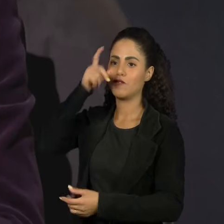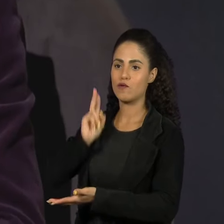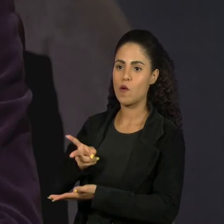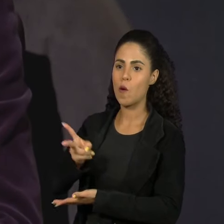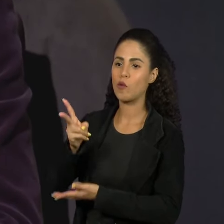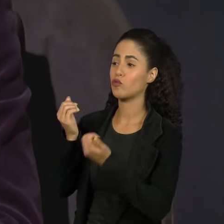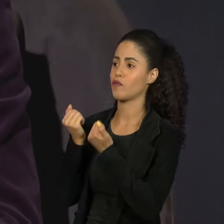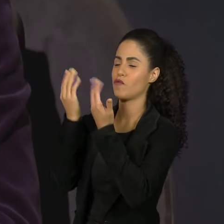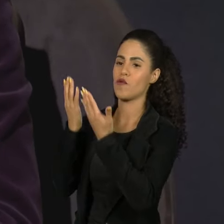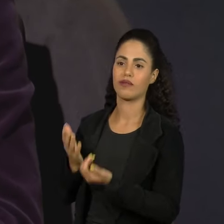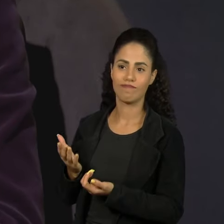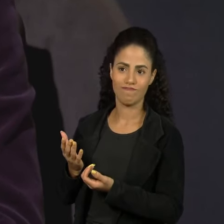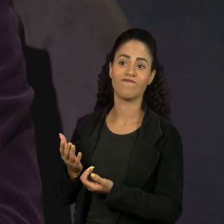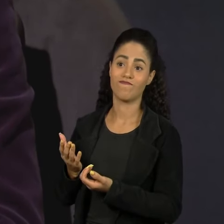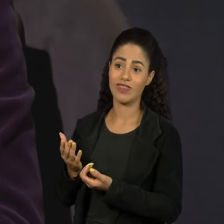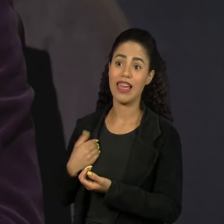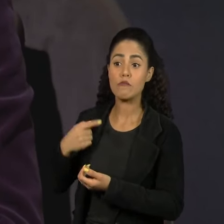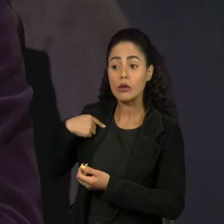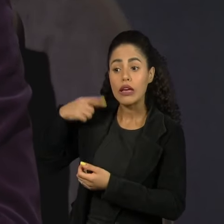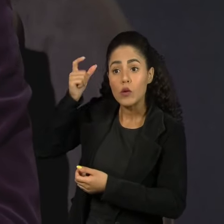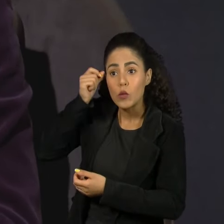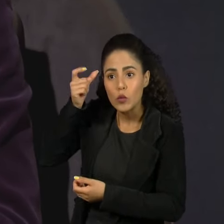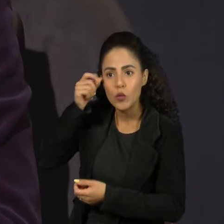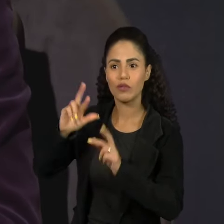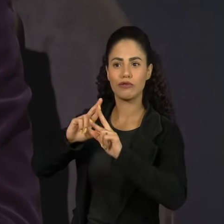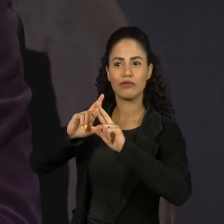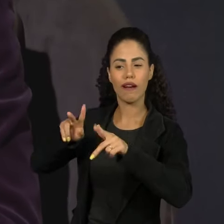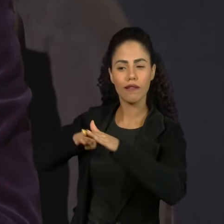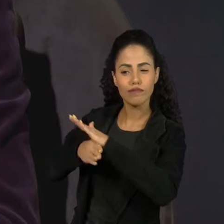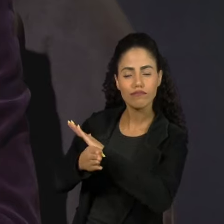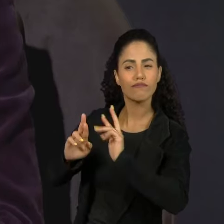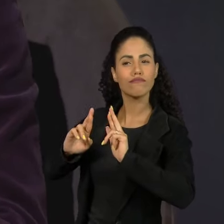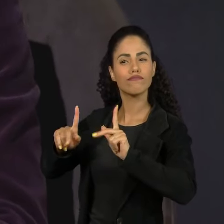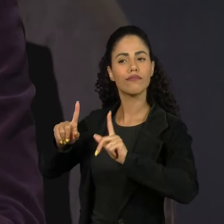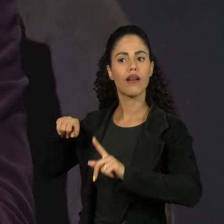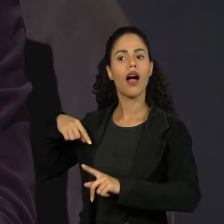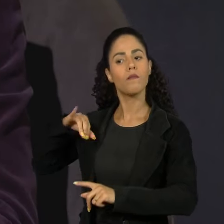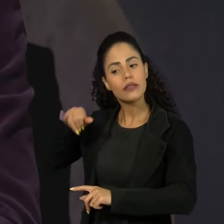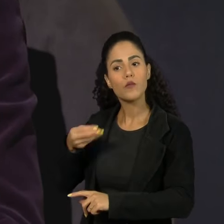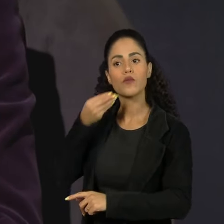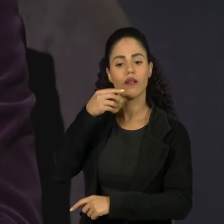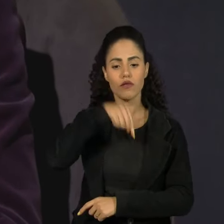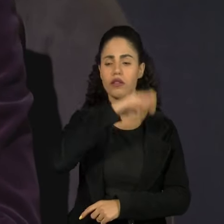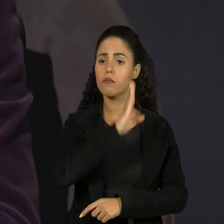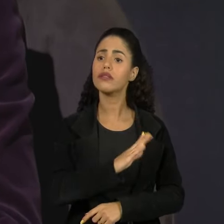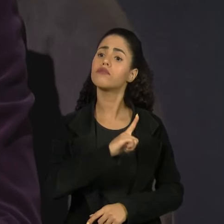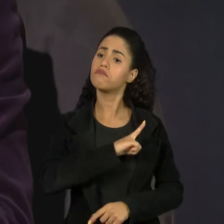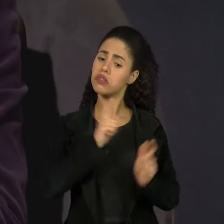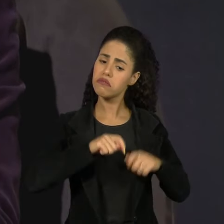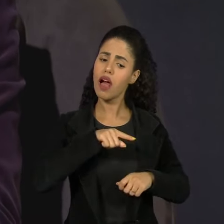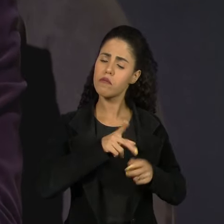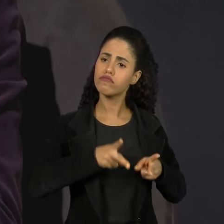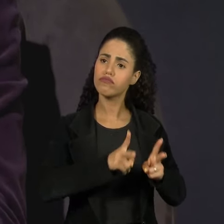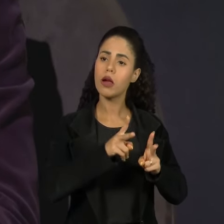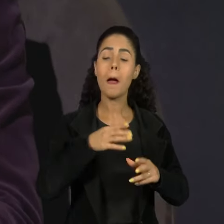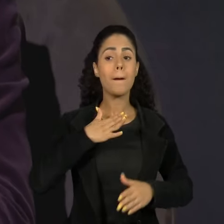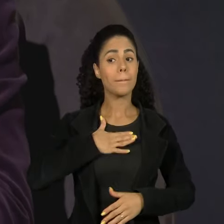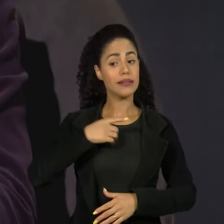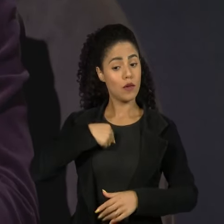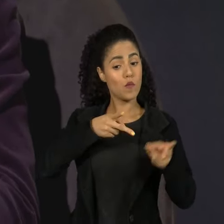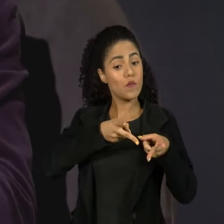terra estrangeira. Então, seria o ideal a gente ter essas oportunidades aqui. Mas eu sinto que eu tenho